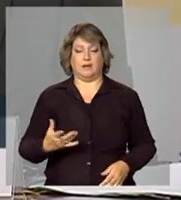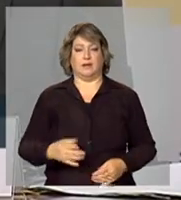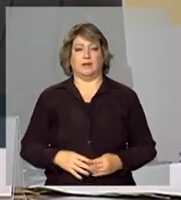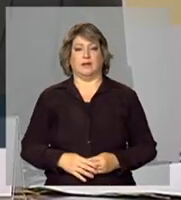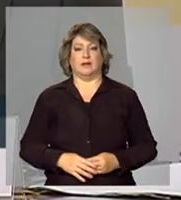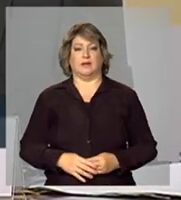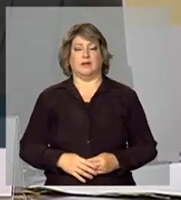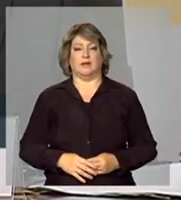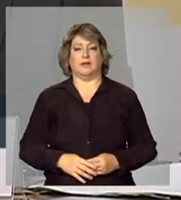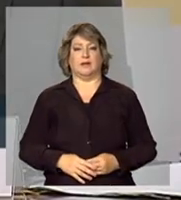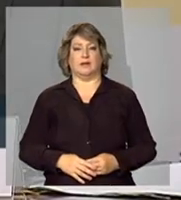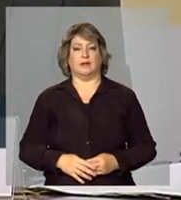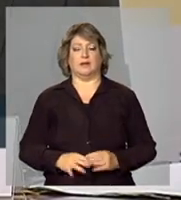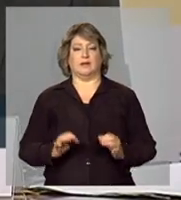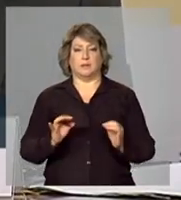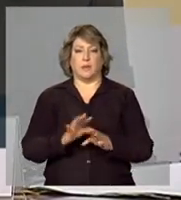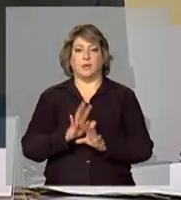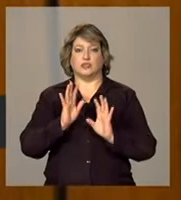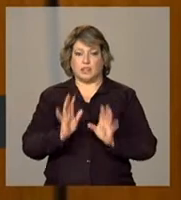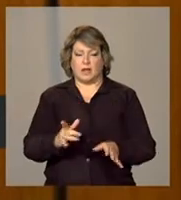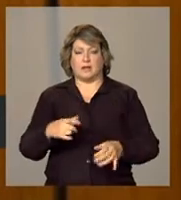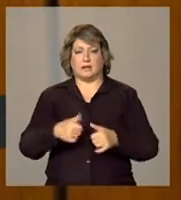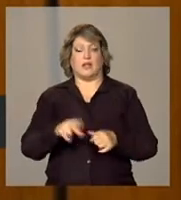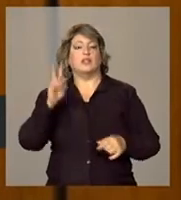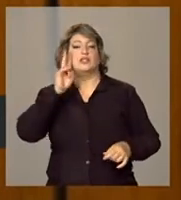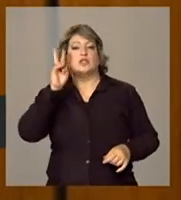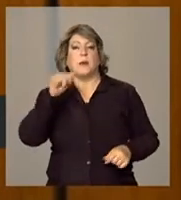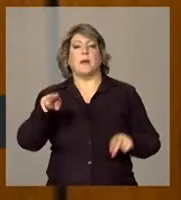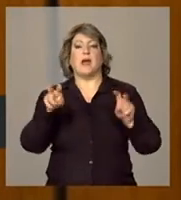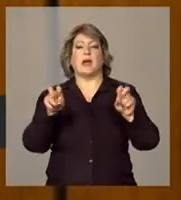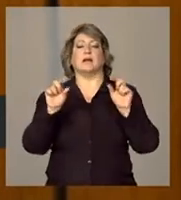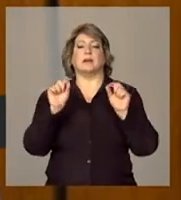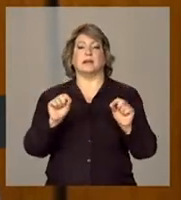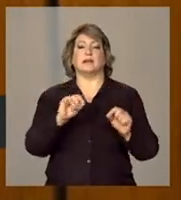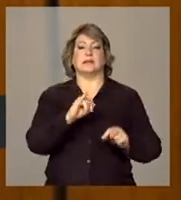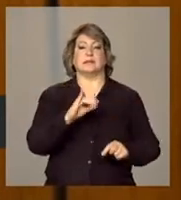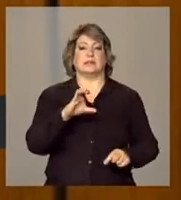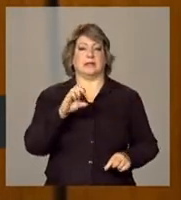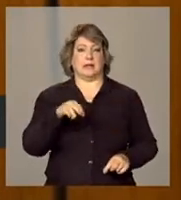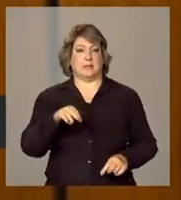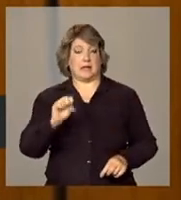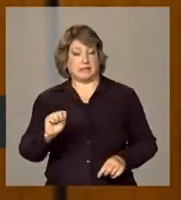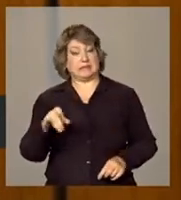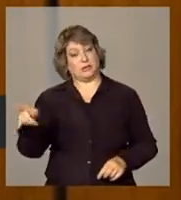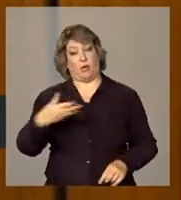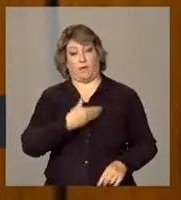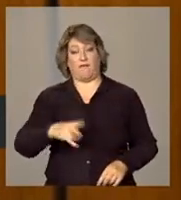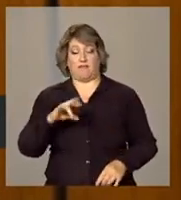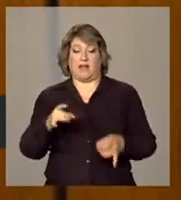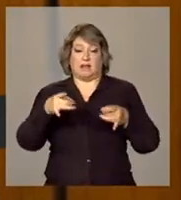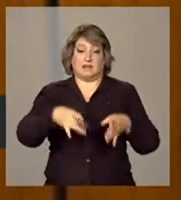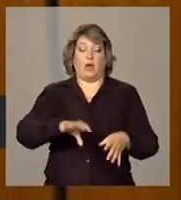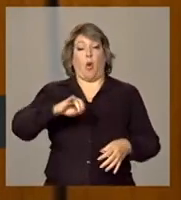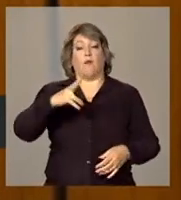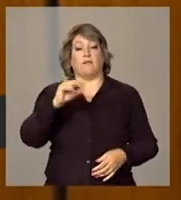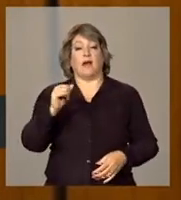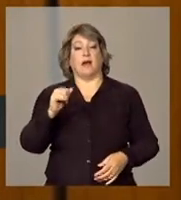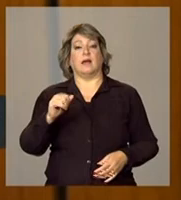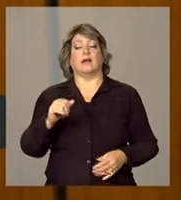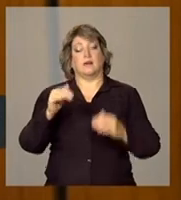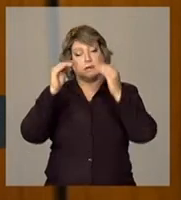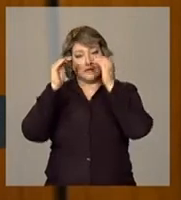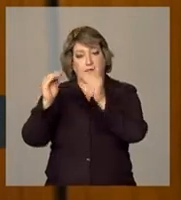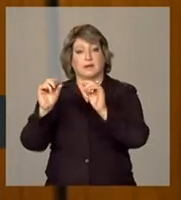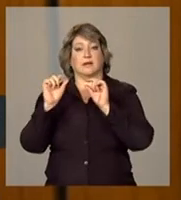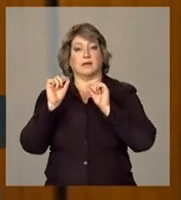sobre a questão do ICMS se o governo realmente vai desistir e se vai acatar o pedido dos senadores